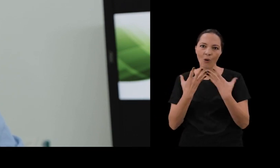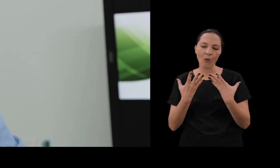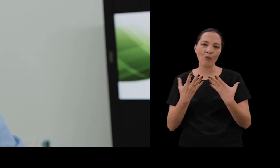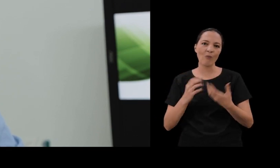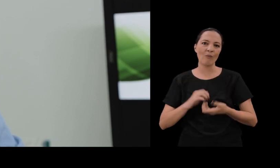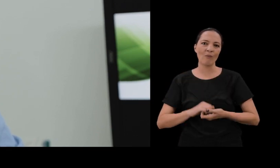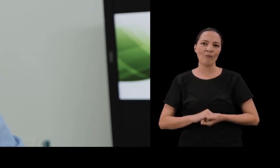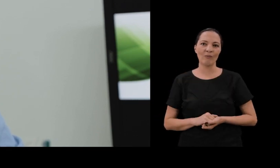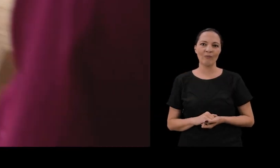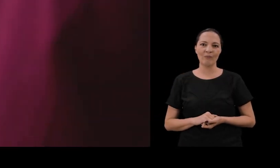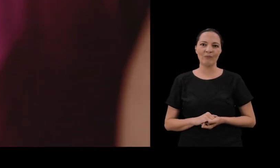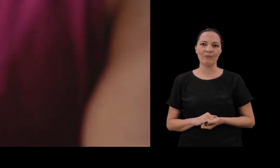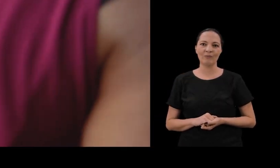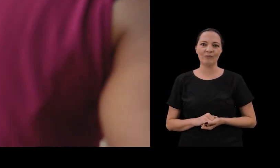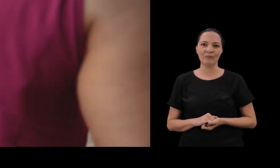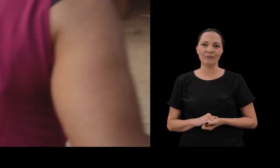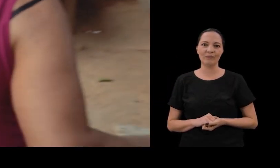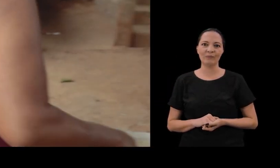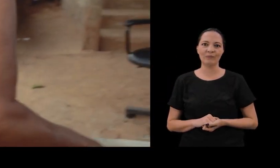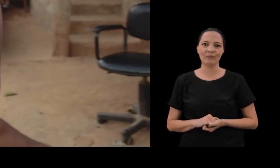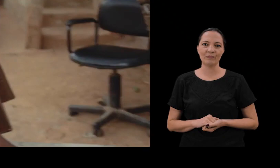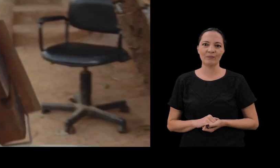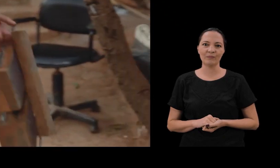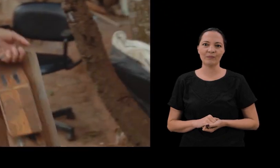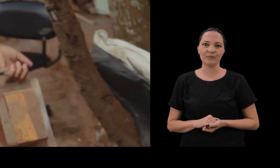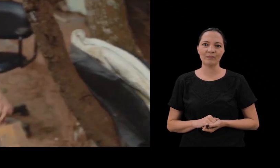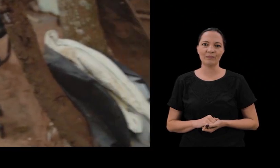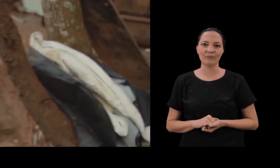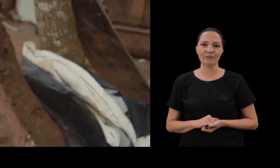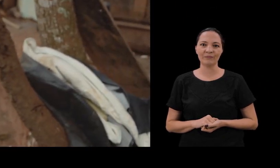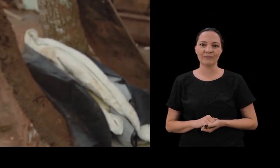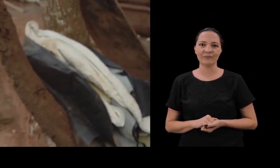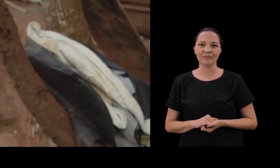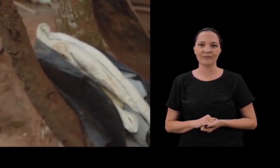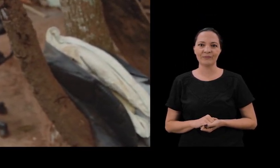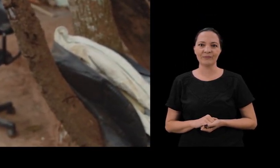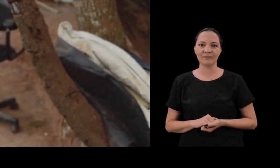Vem cá, você vê que eu trabalho com ela.